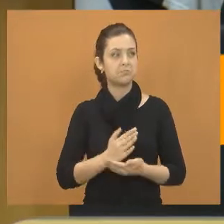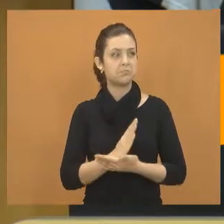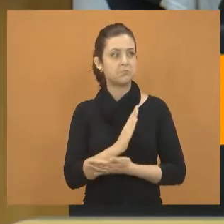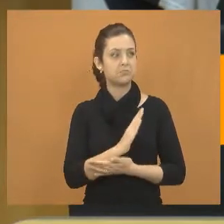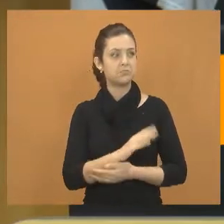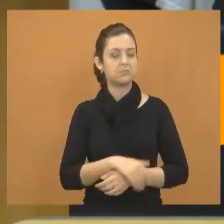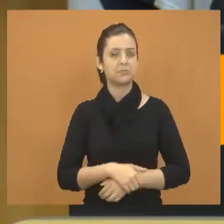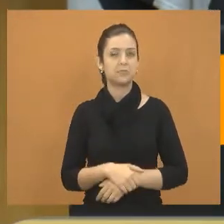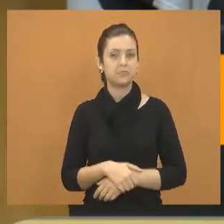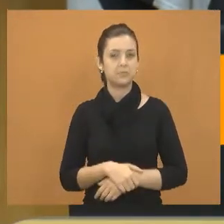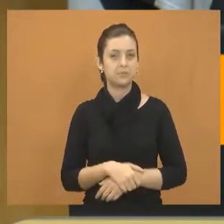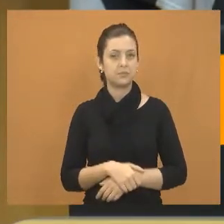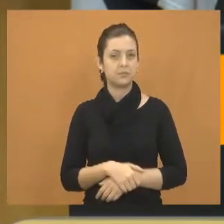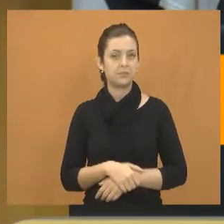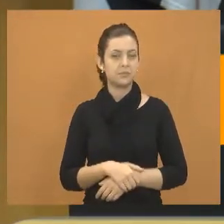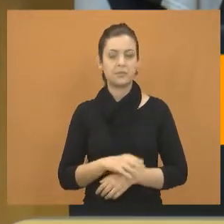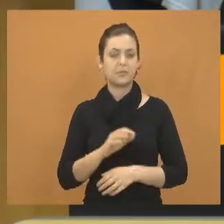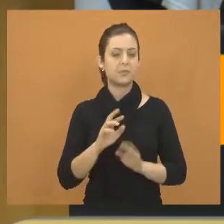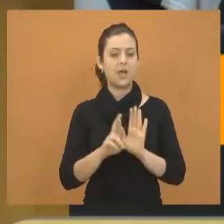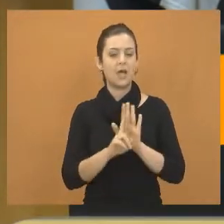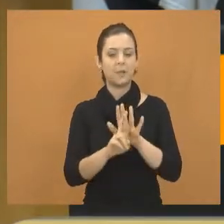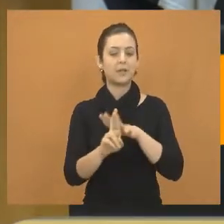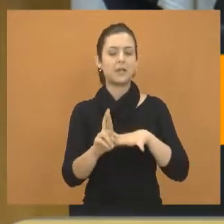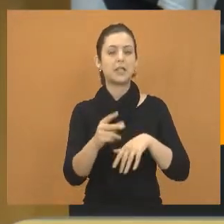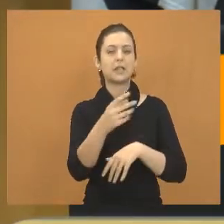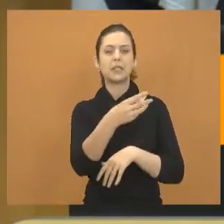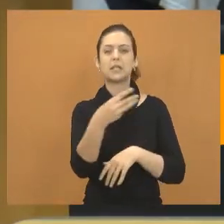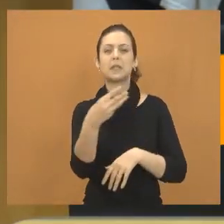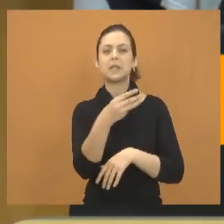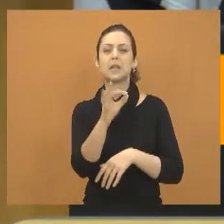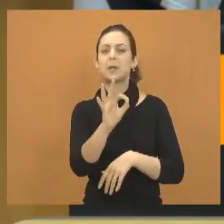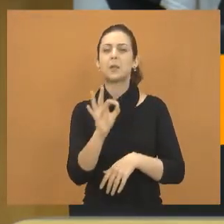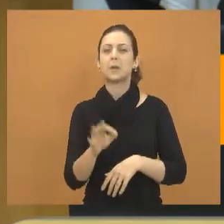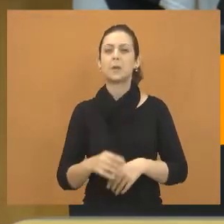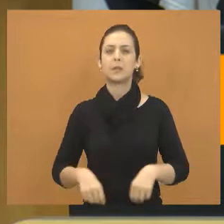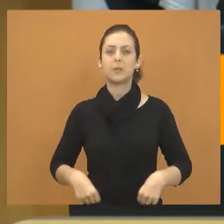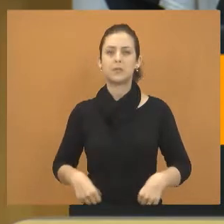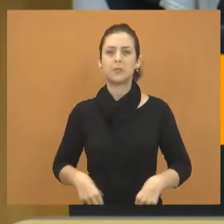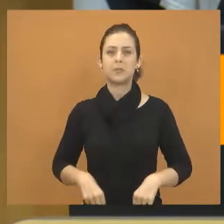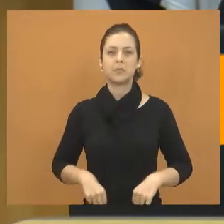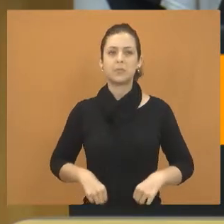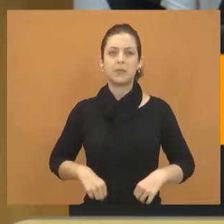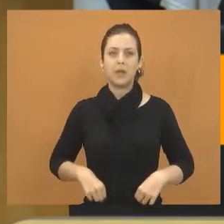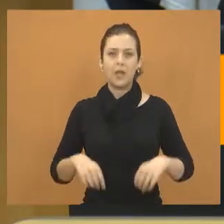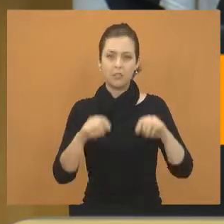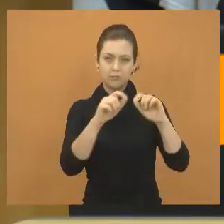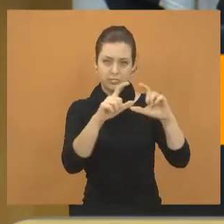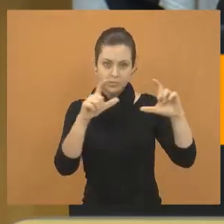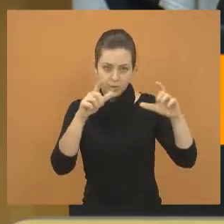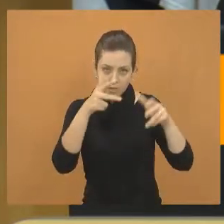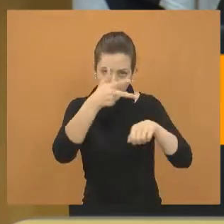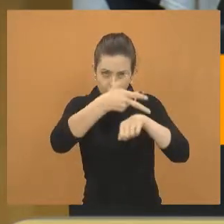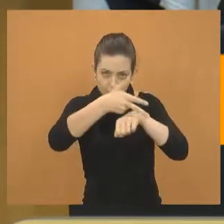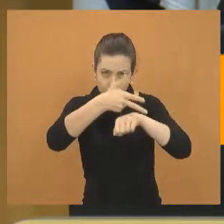Aprovado. Quanto representa esse 33%? Eu gostaria que a técnica desse um zoom aqui, por